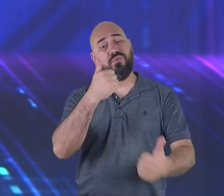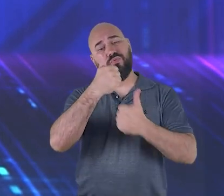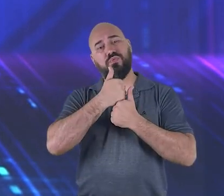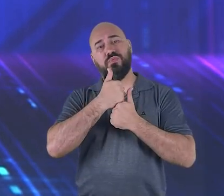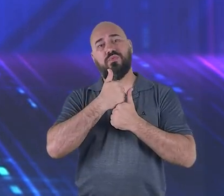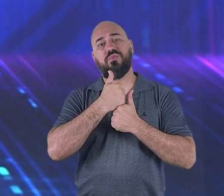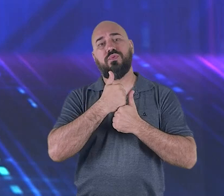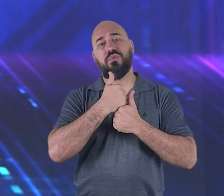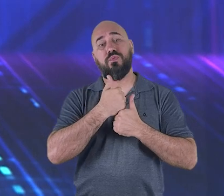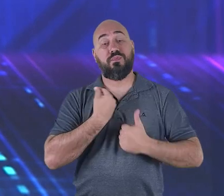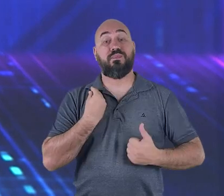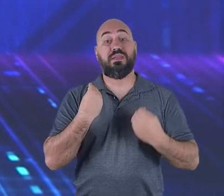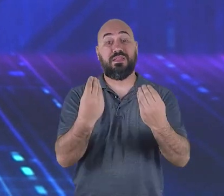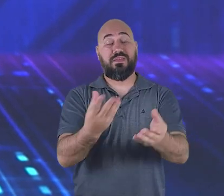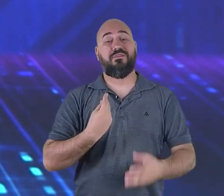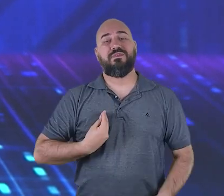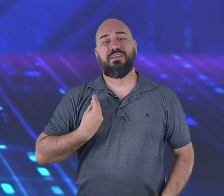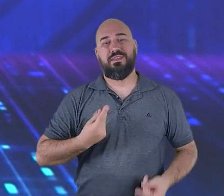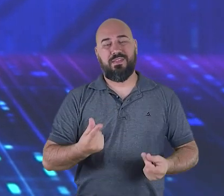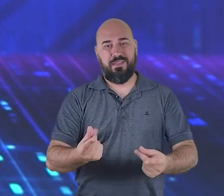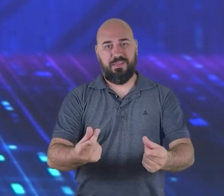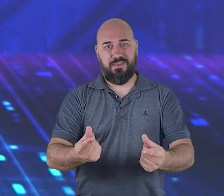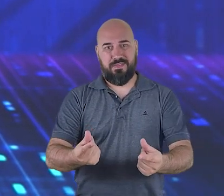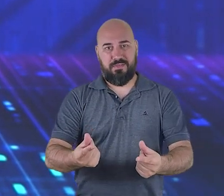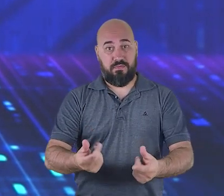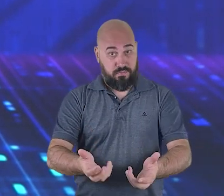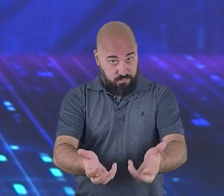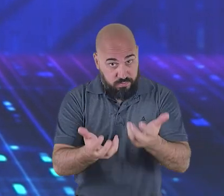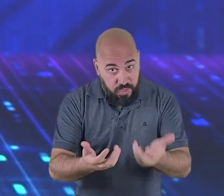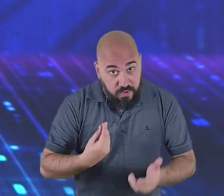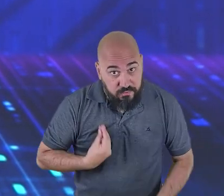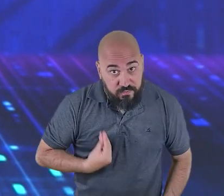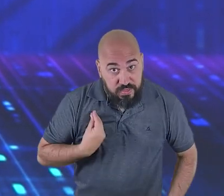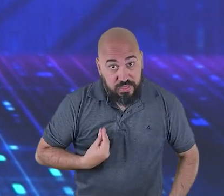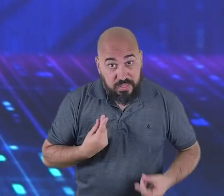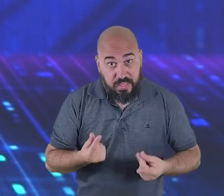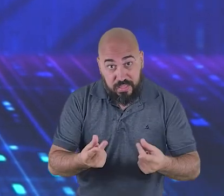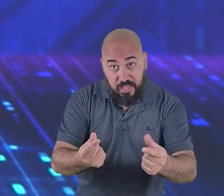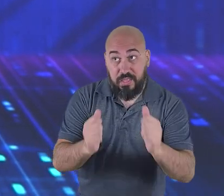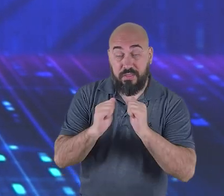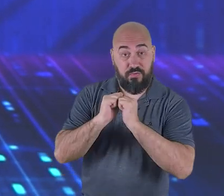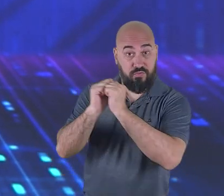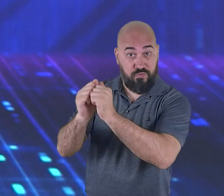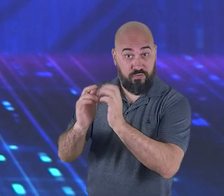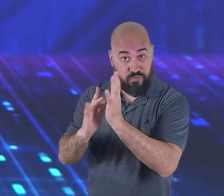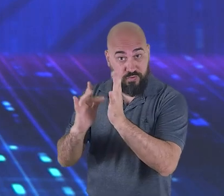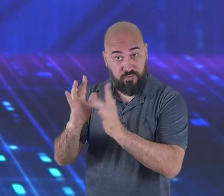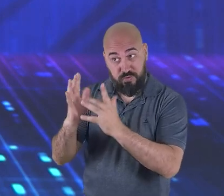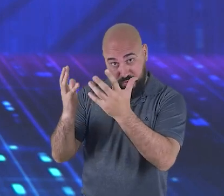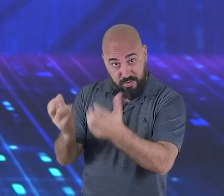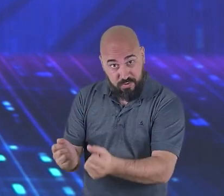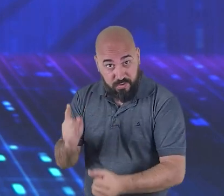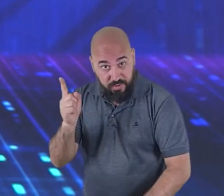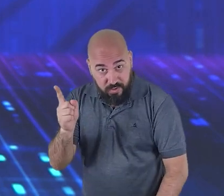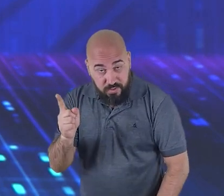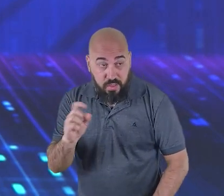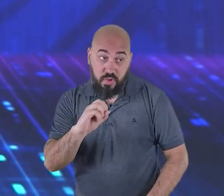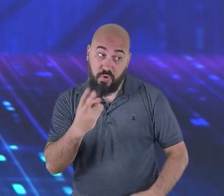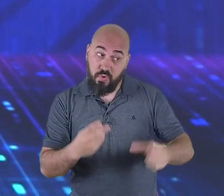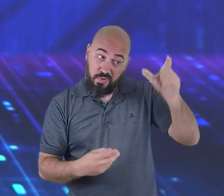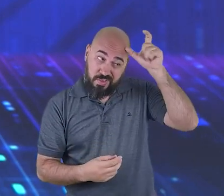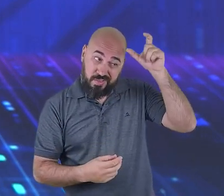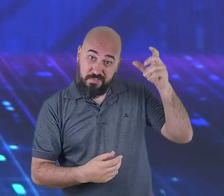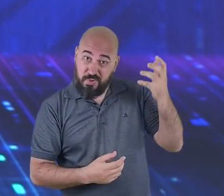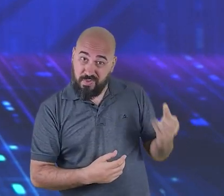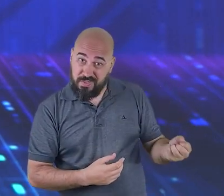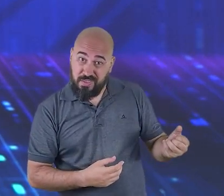eterna? É o seu desejo, neste momento, estar do lado de Cristo Jesus nessa guerra